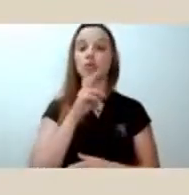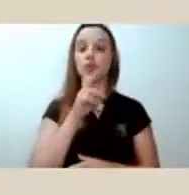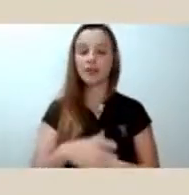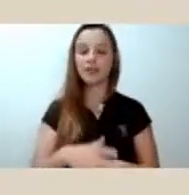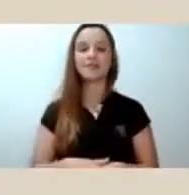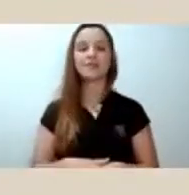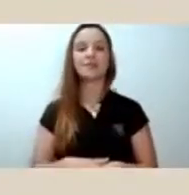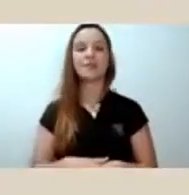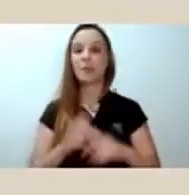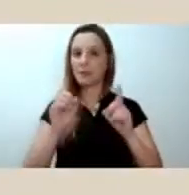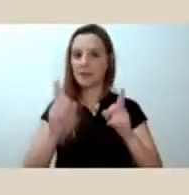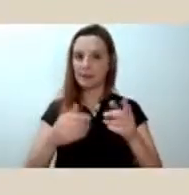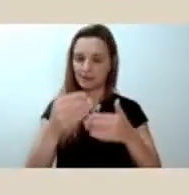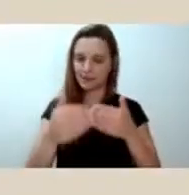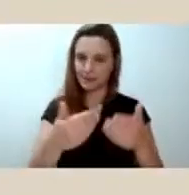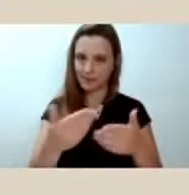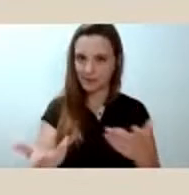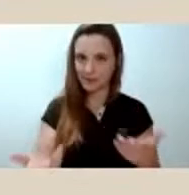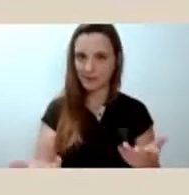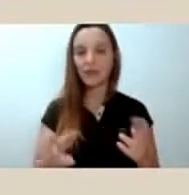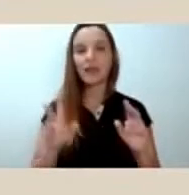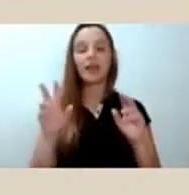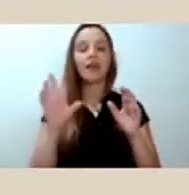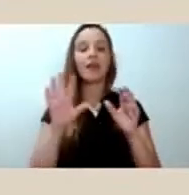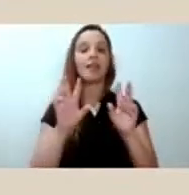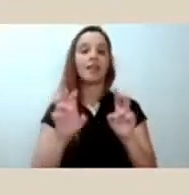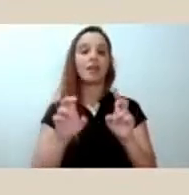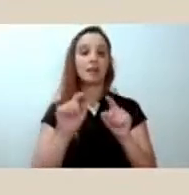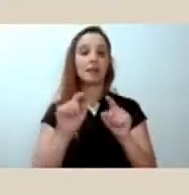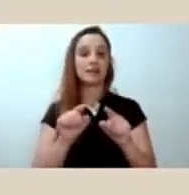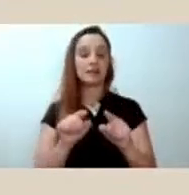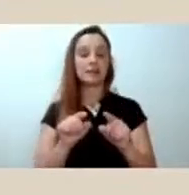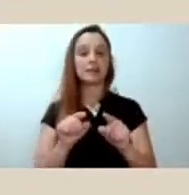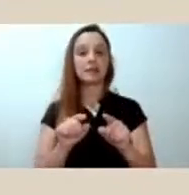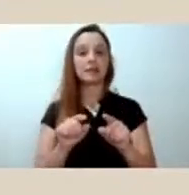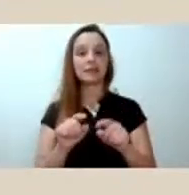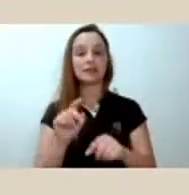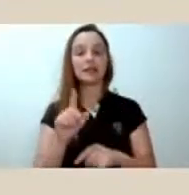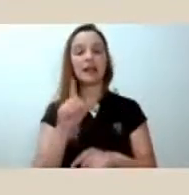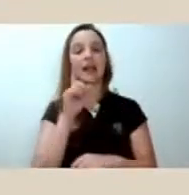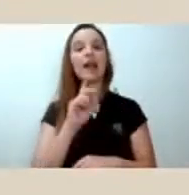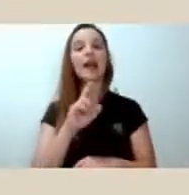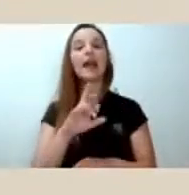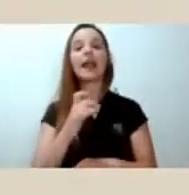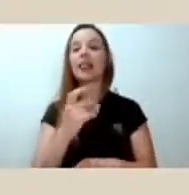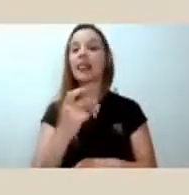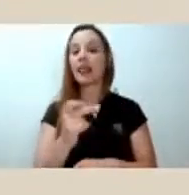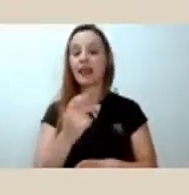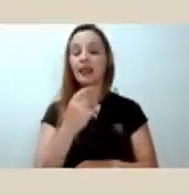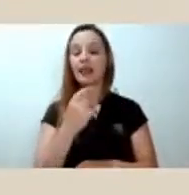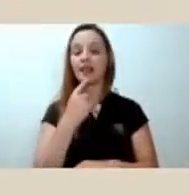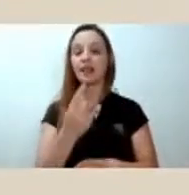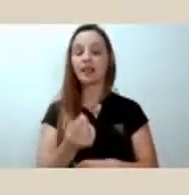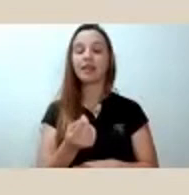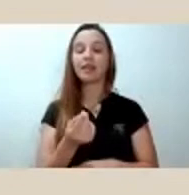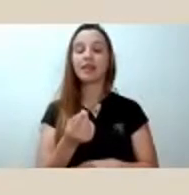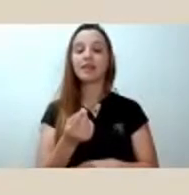saída para essa questão que a Rita colocou em relação